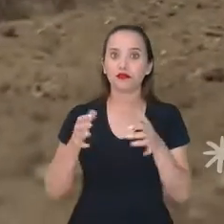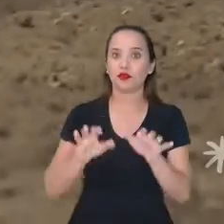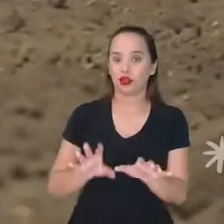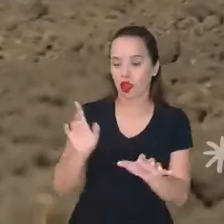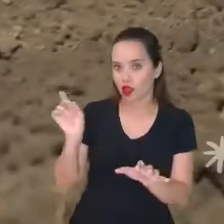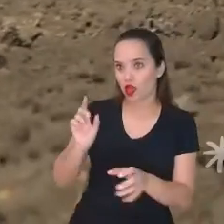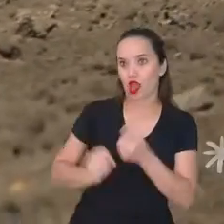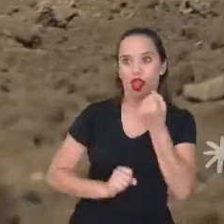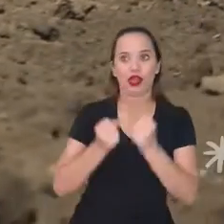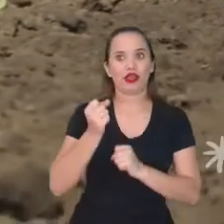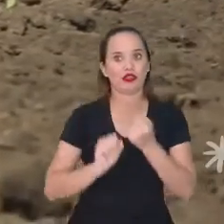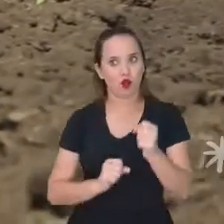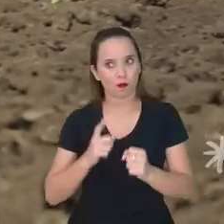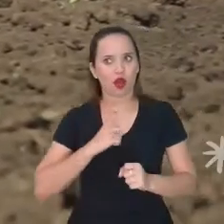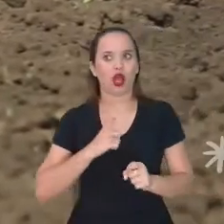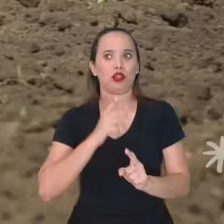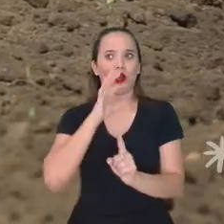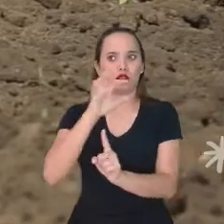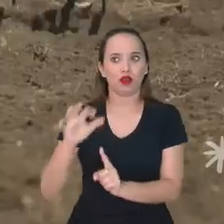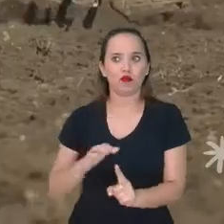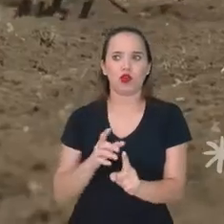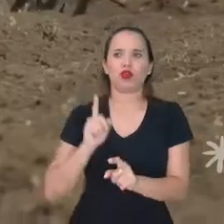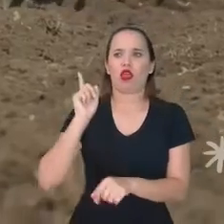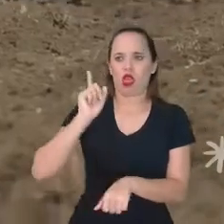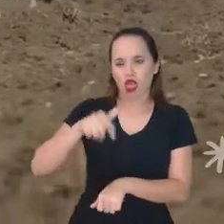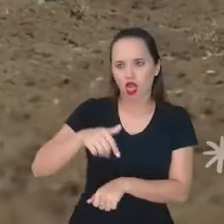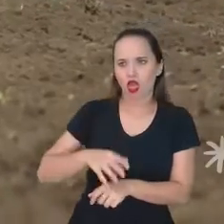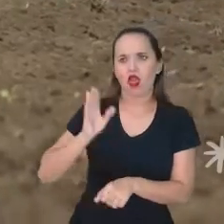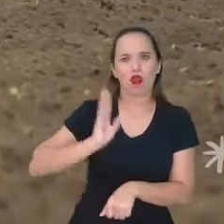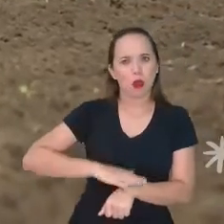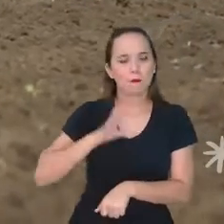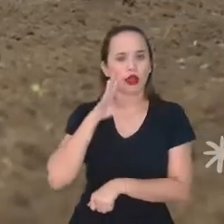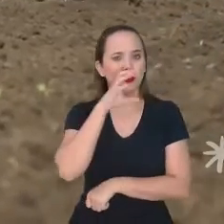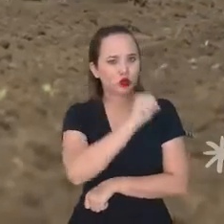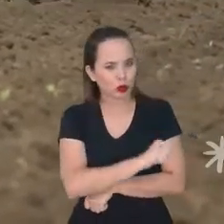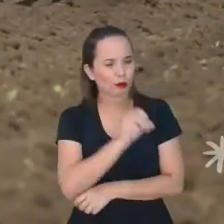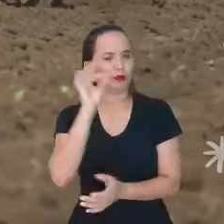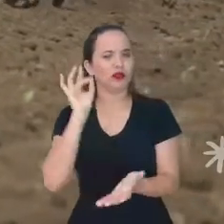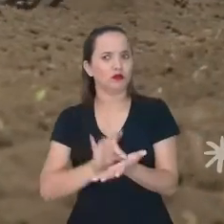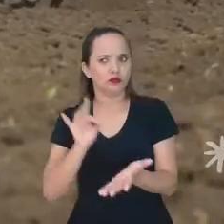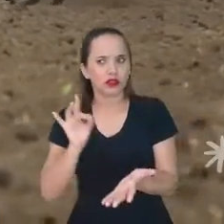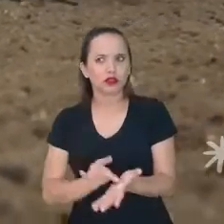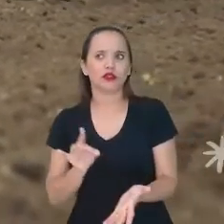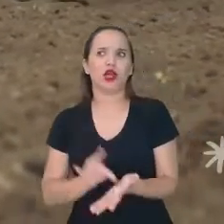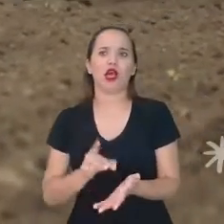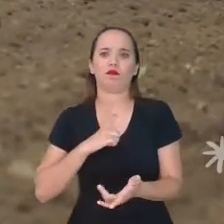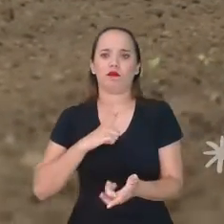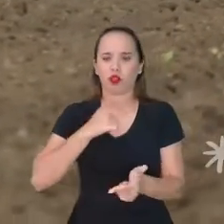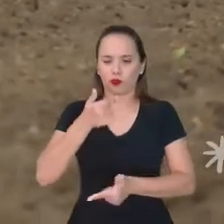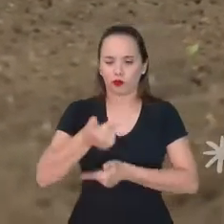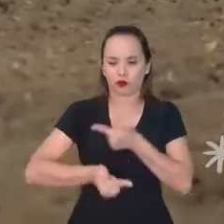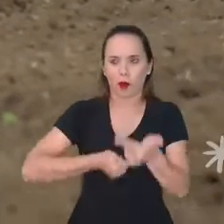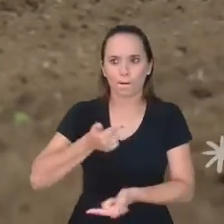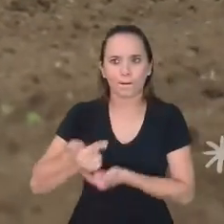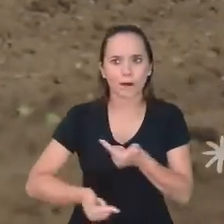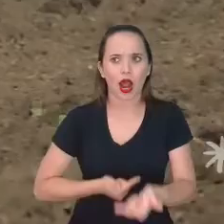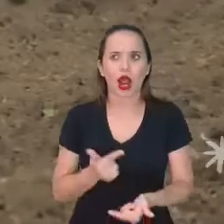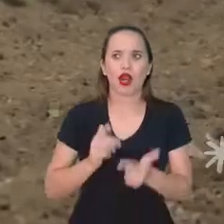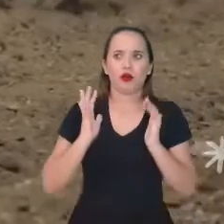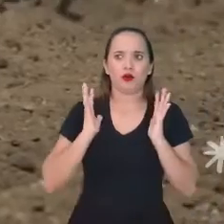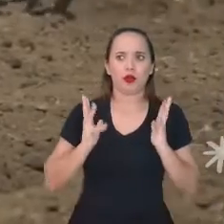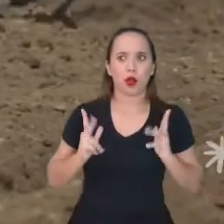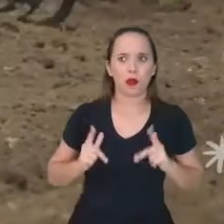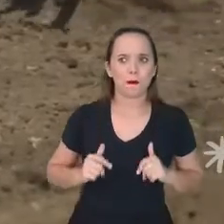vai impactar, apesar de ser mais ágil, mais rápido ali para fazer esse trabalho de